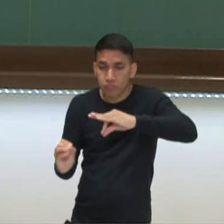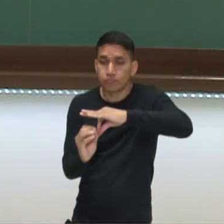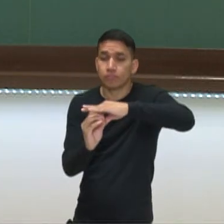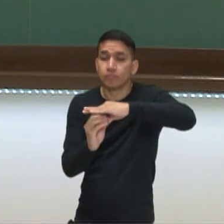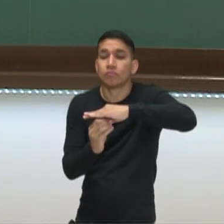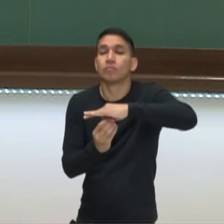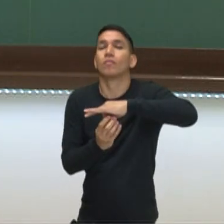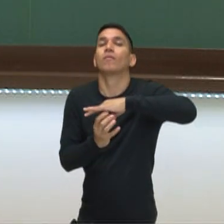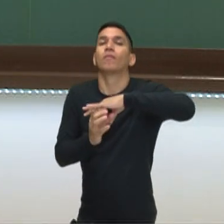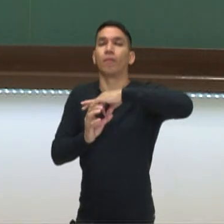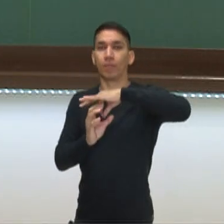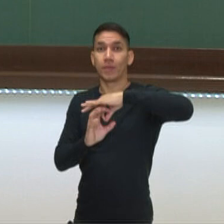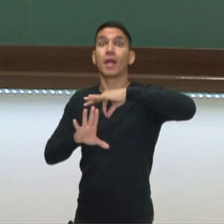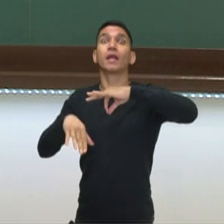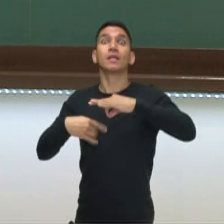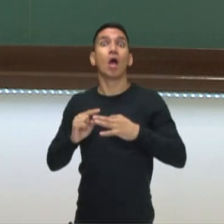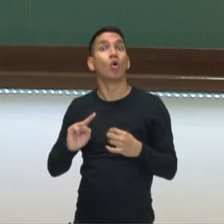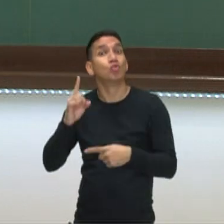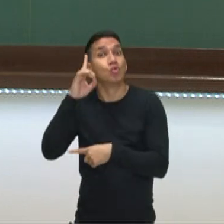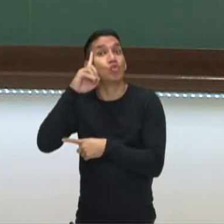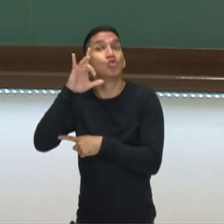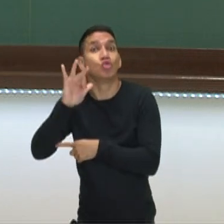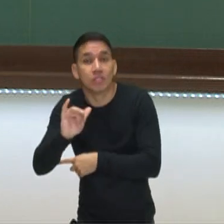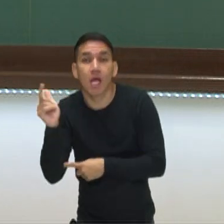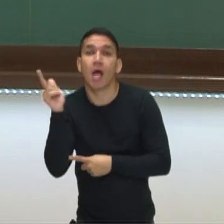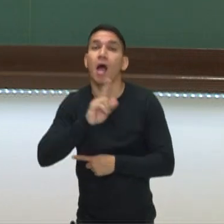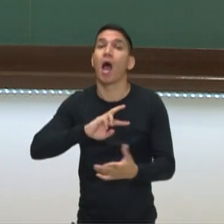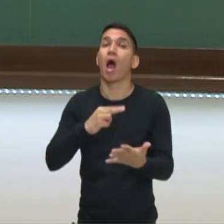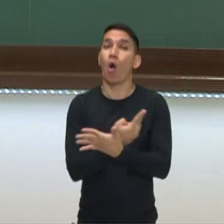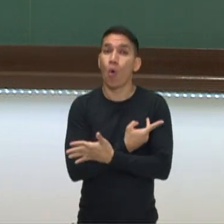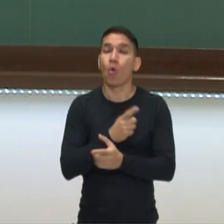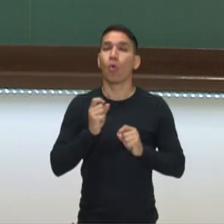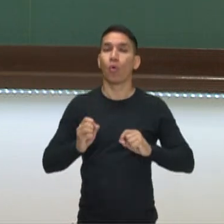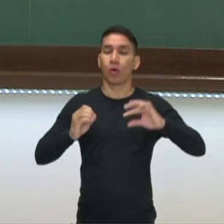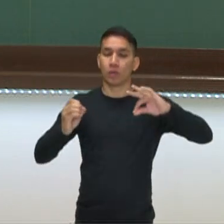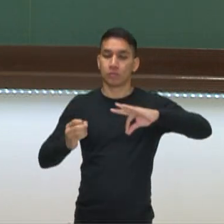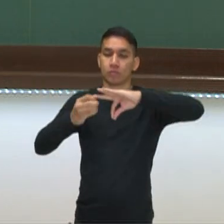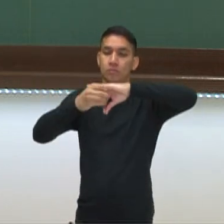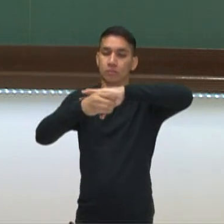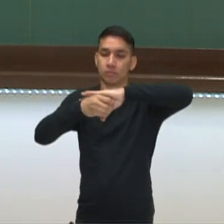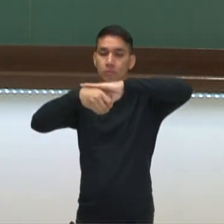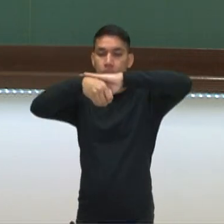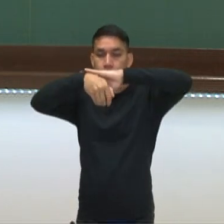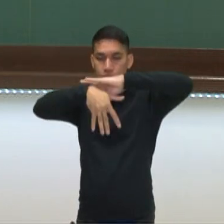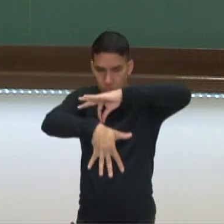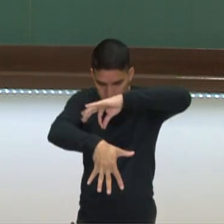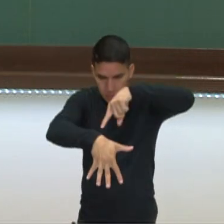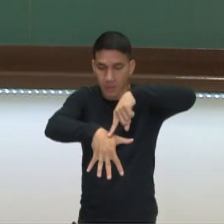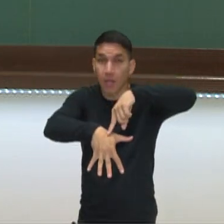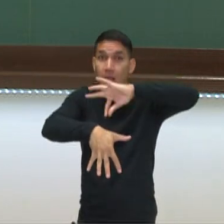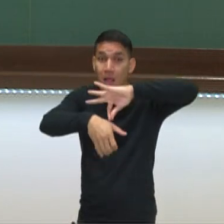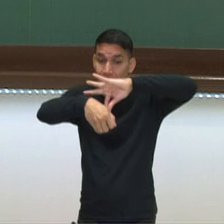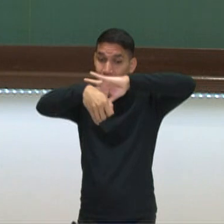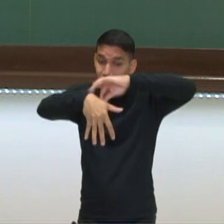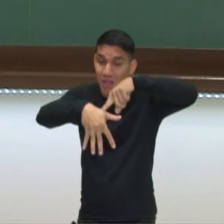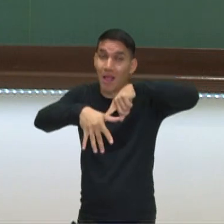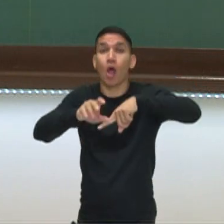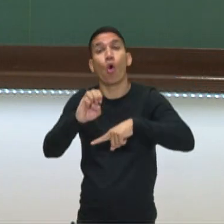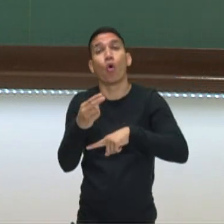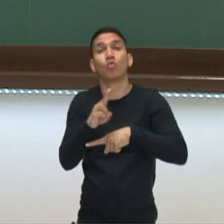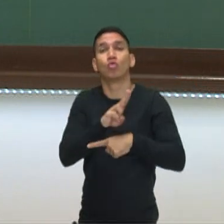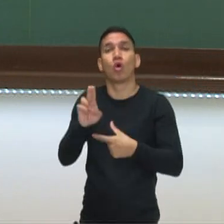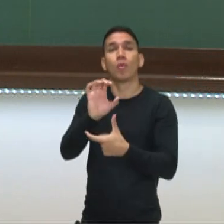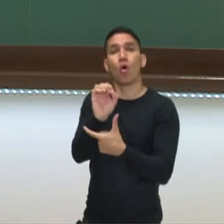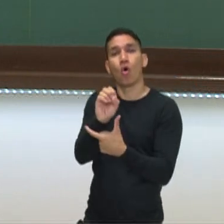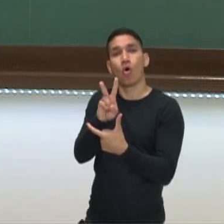aí, no dia em que acontecer a liberação desse ovócito, a gente chama isso de ovulação,